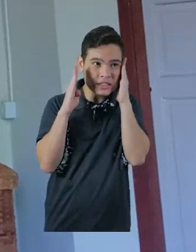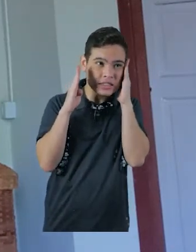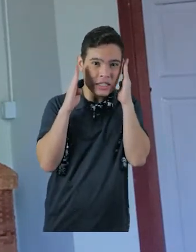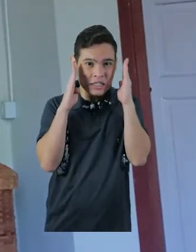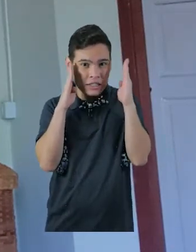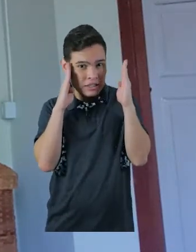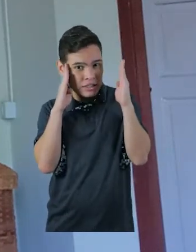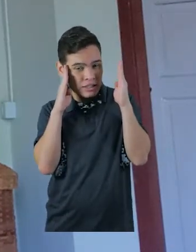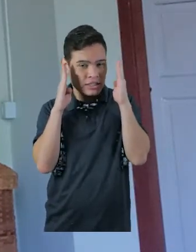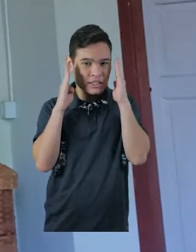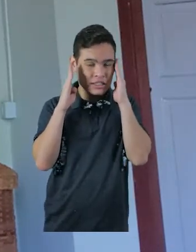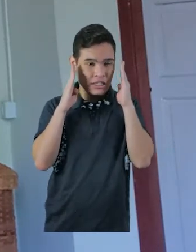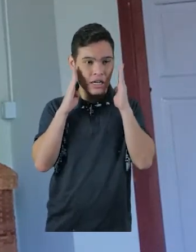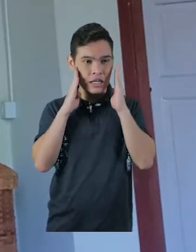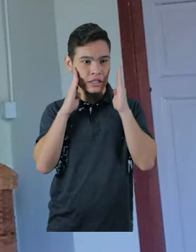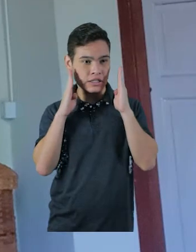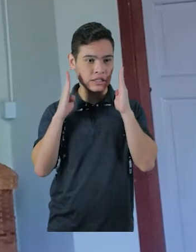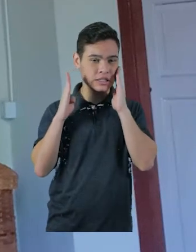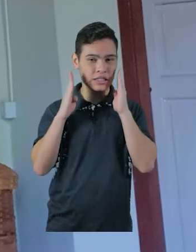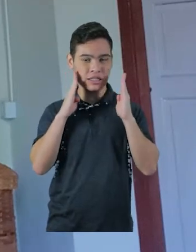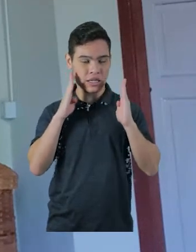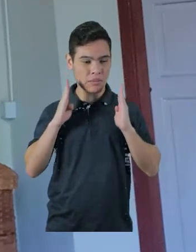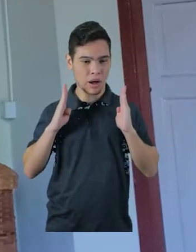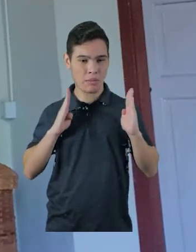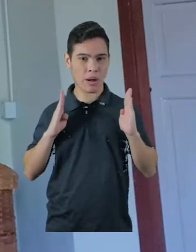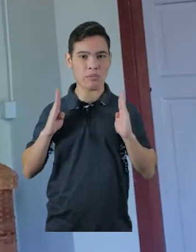conduzindo, liderando pelo topo da cabeça.